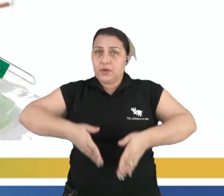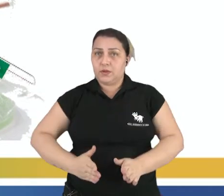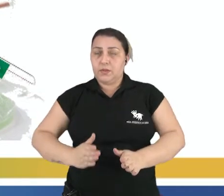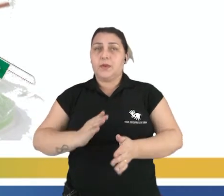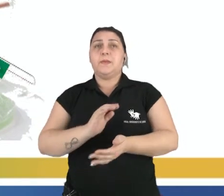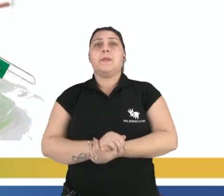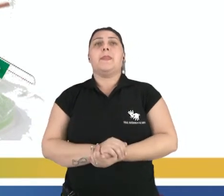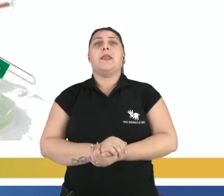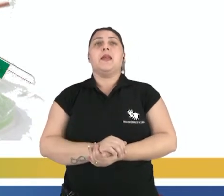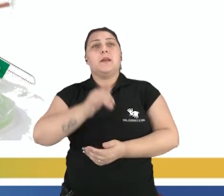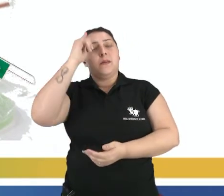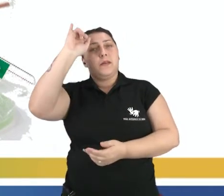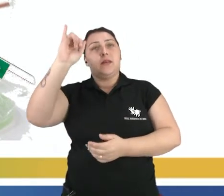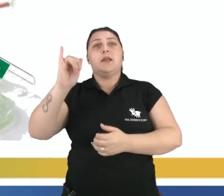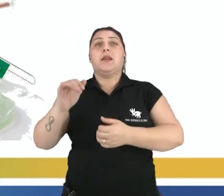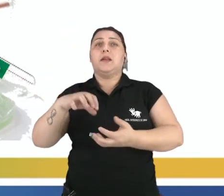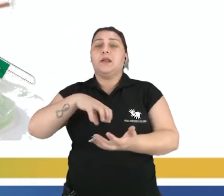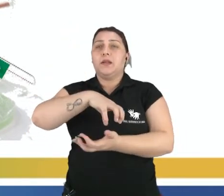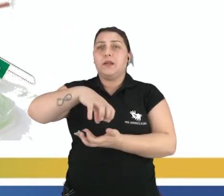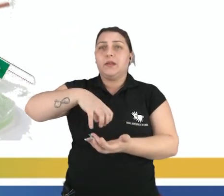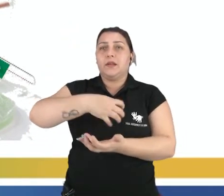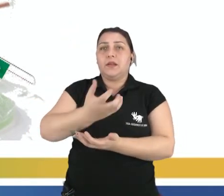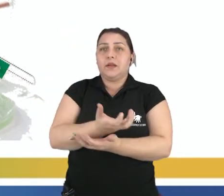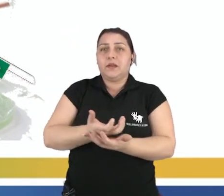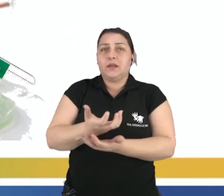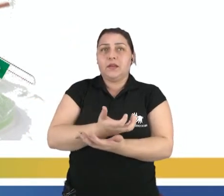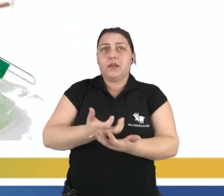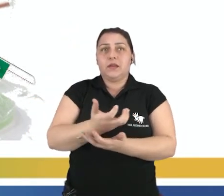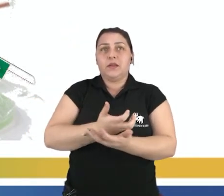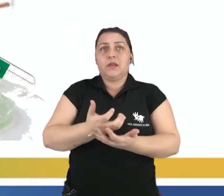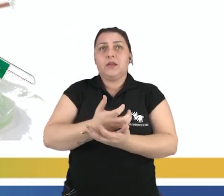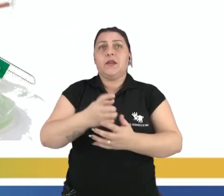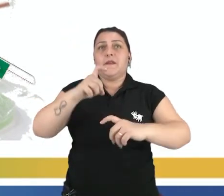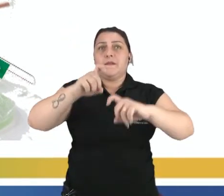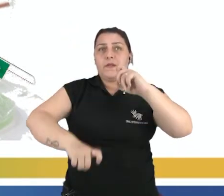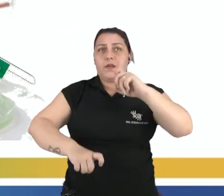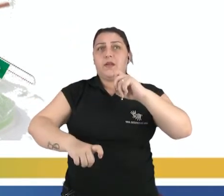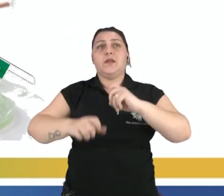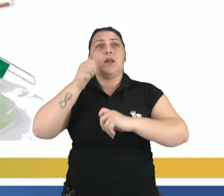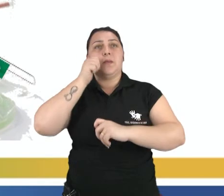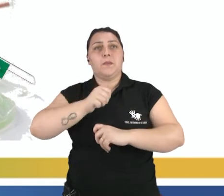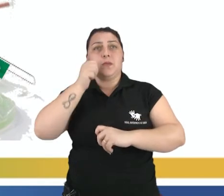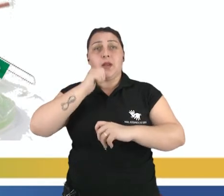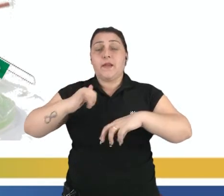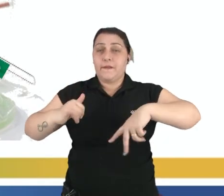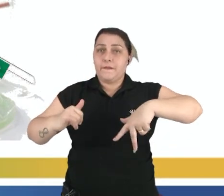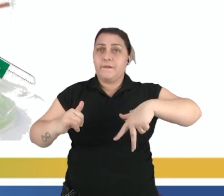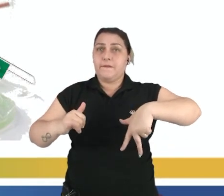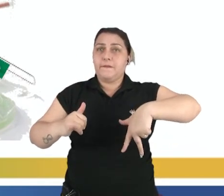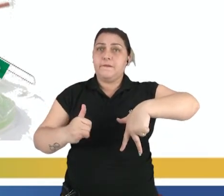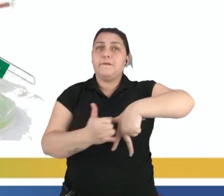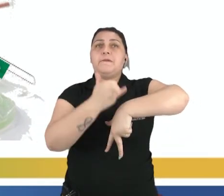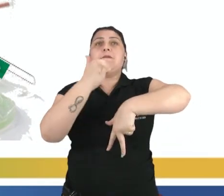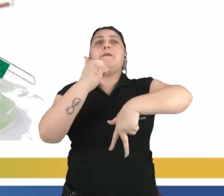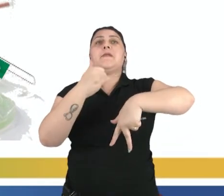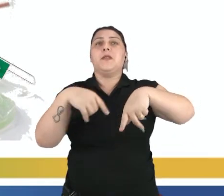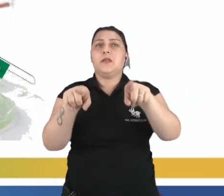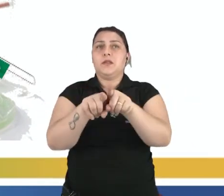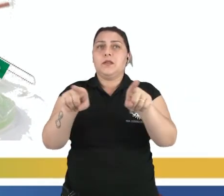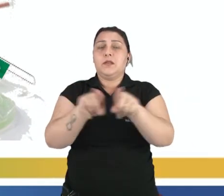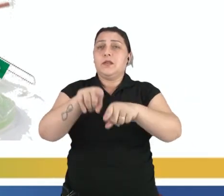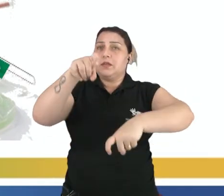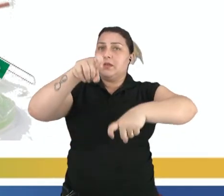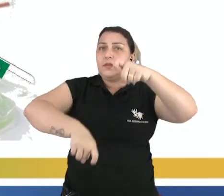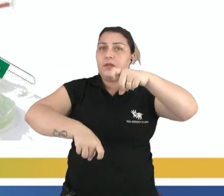nascimento, prevenção e tratamento de agravos resultantes da violência sexual contra mulheres e adolescentes e também relacionado